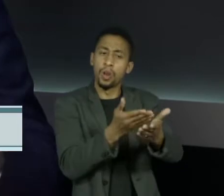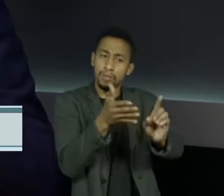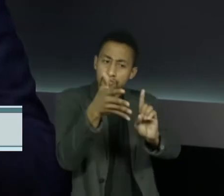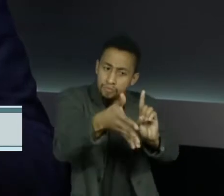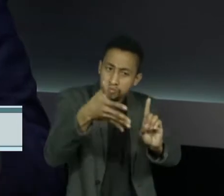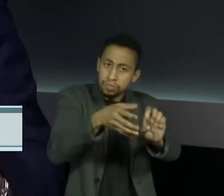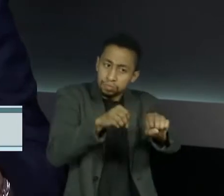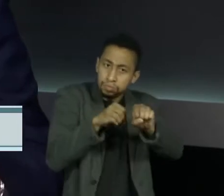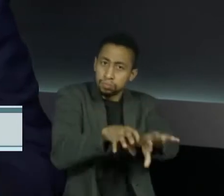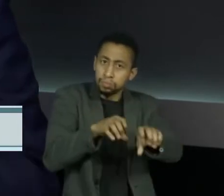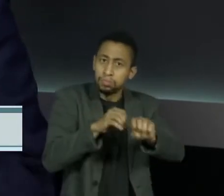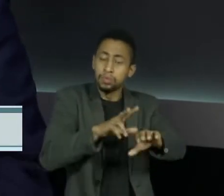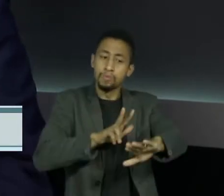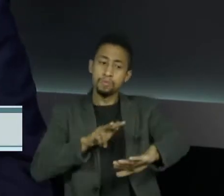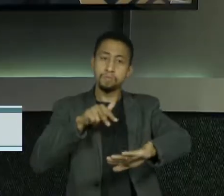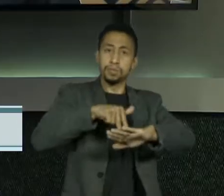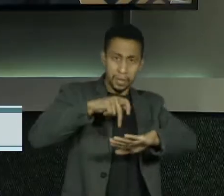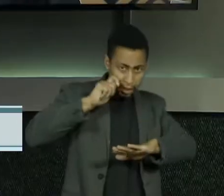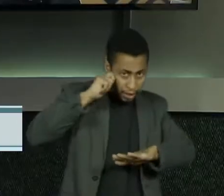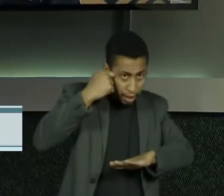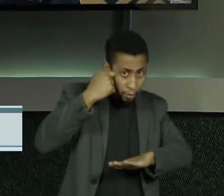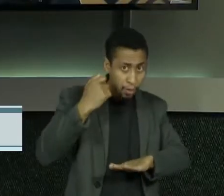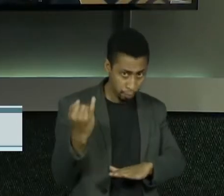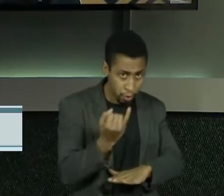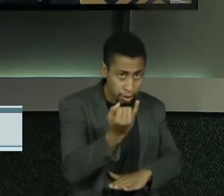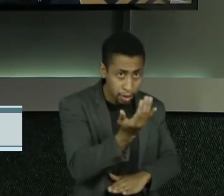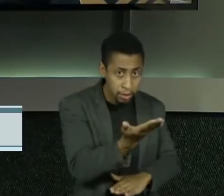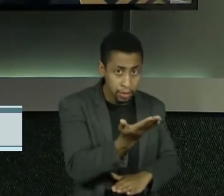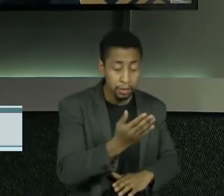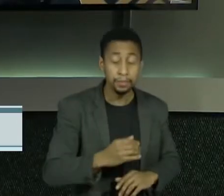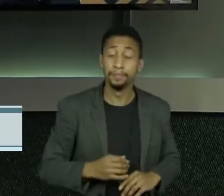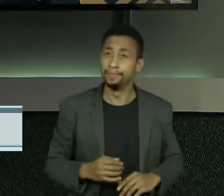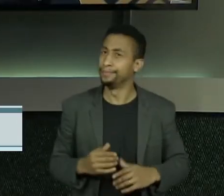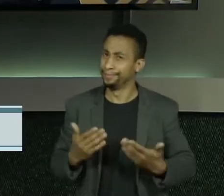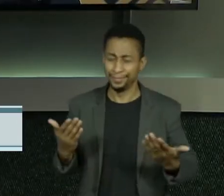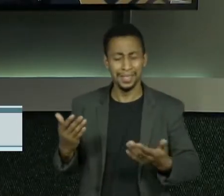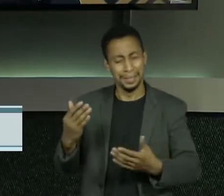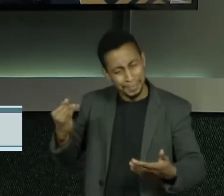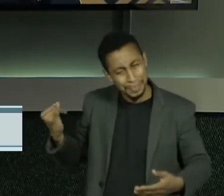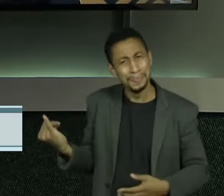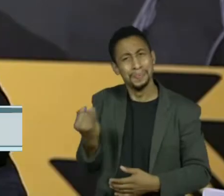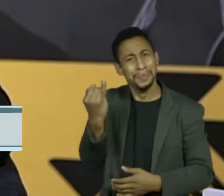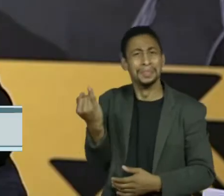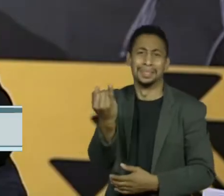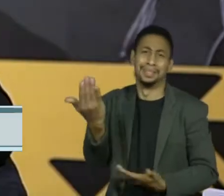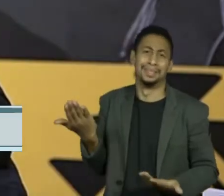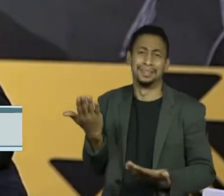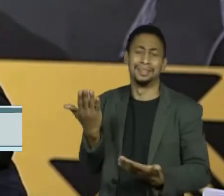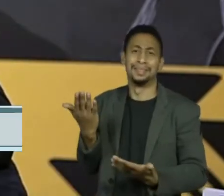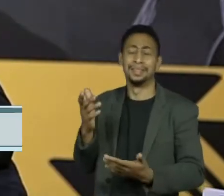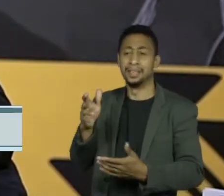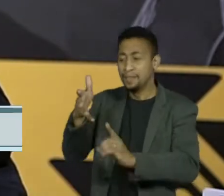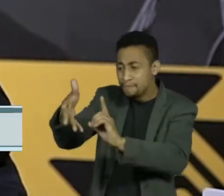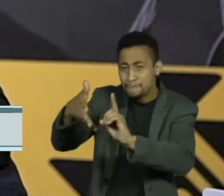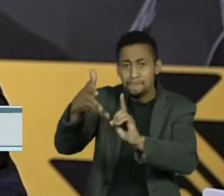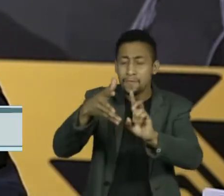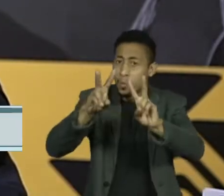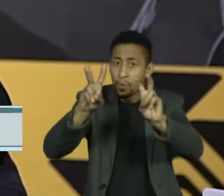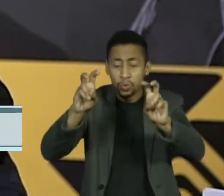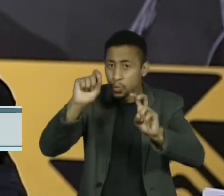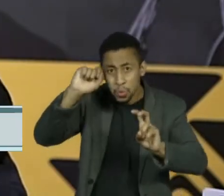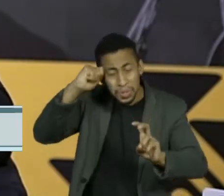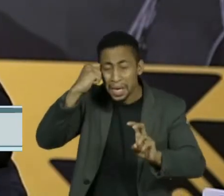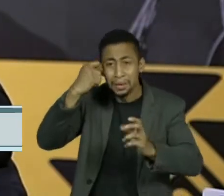de cultura, o protagonismo negro também? Inexorável, né? É indispensável, é exigível,